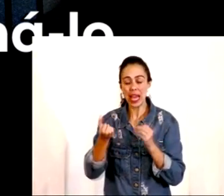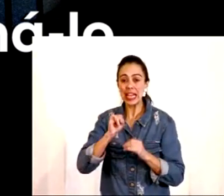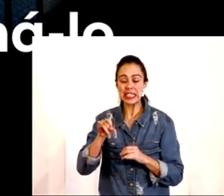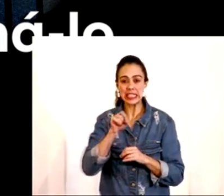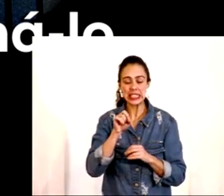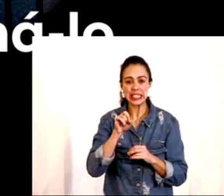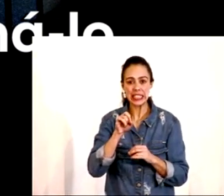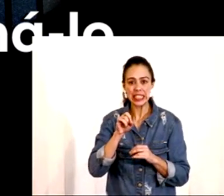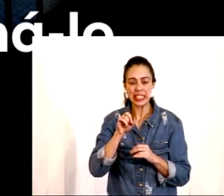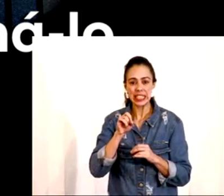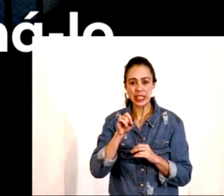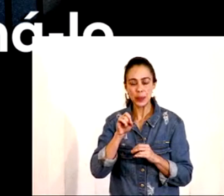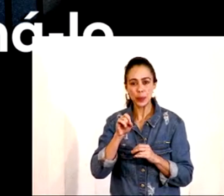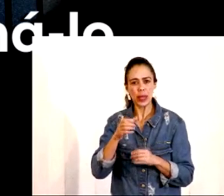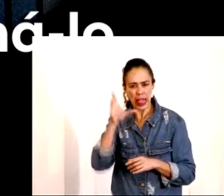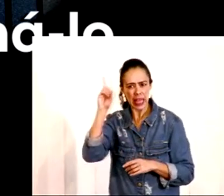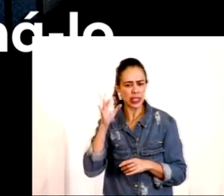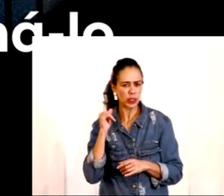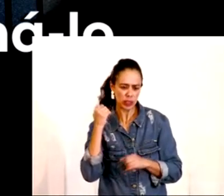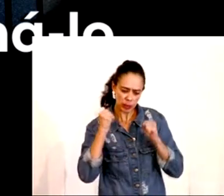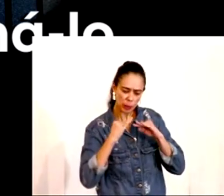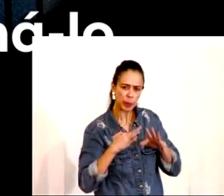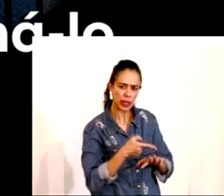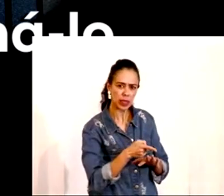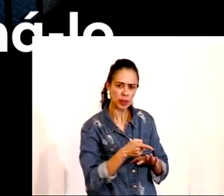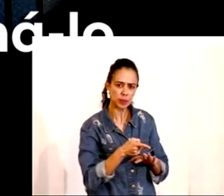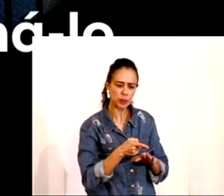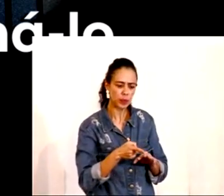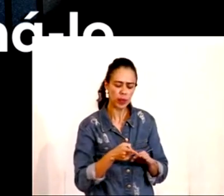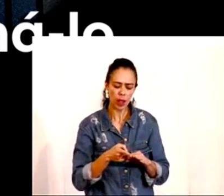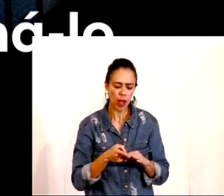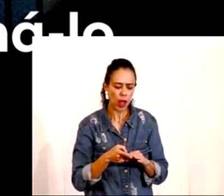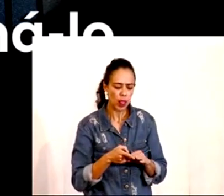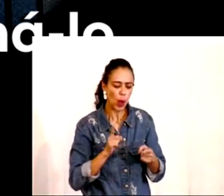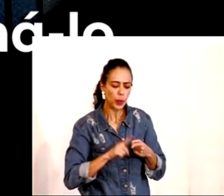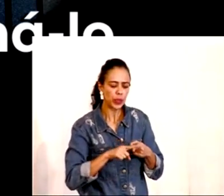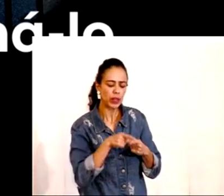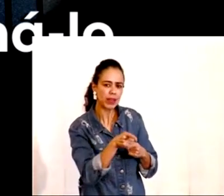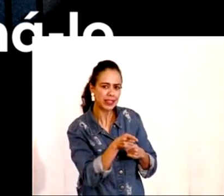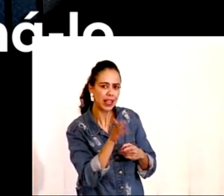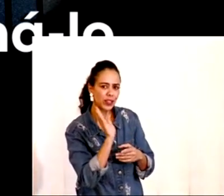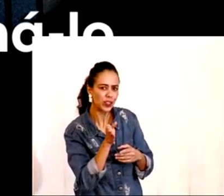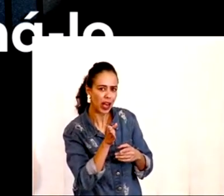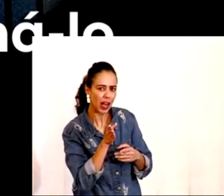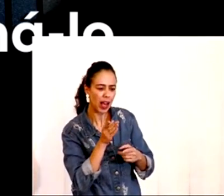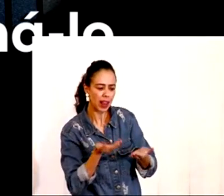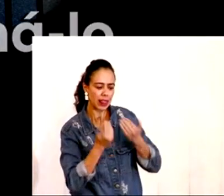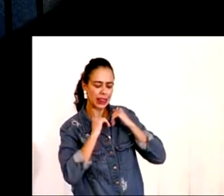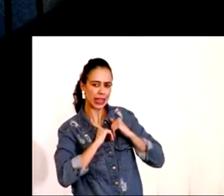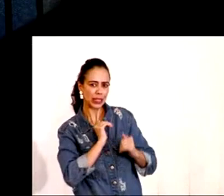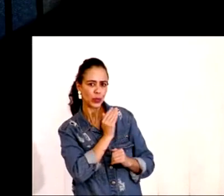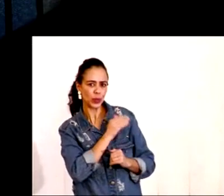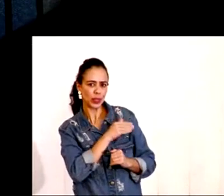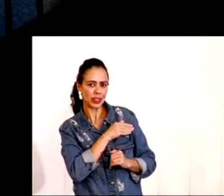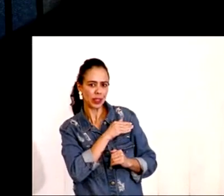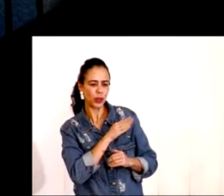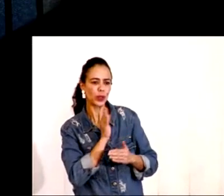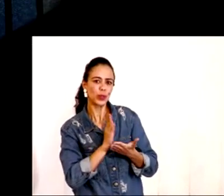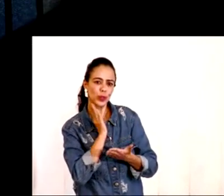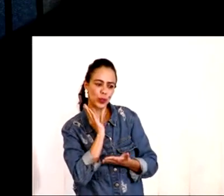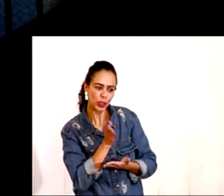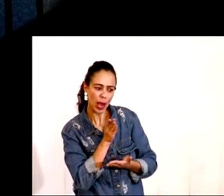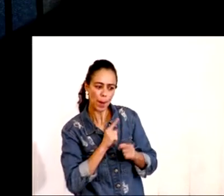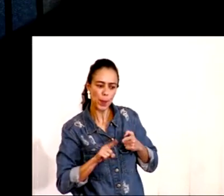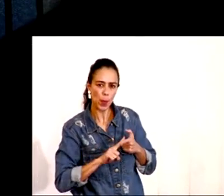mal, eis que o pecado jaz à porta. O seu desejo será contra ti, mas a ti cumpre dominá-lo.